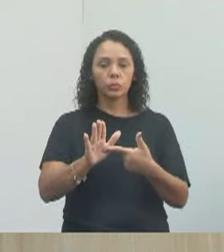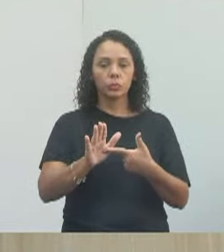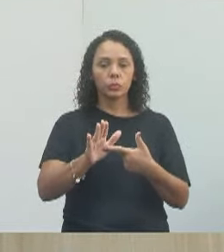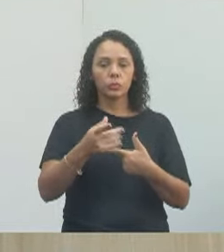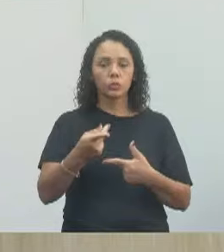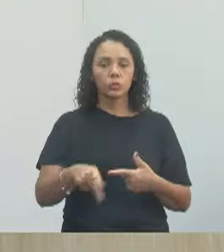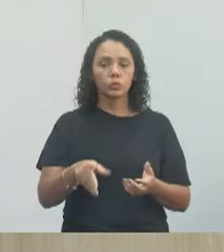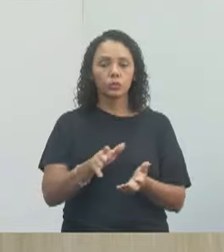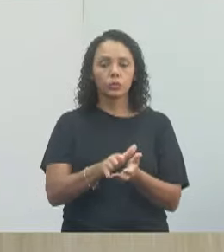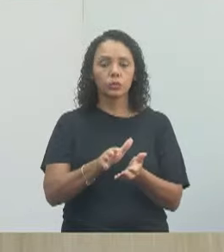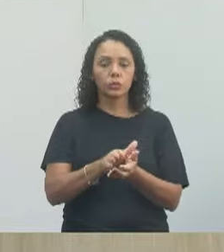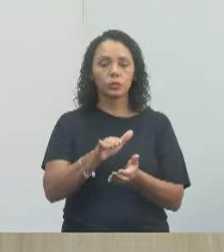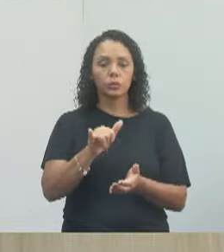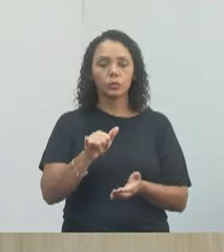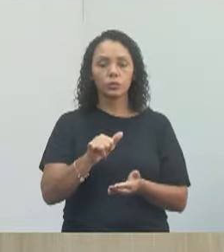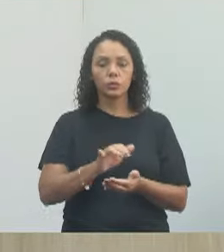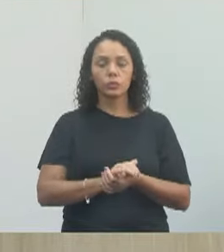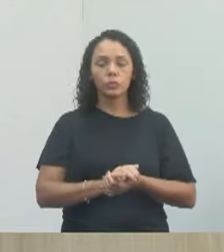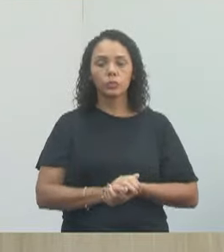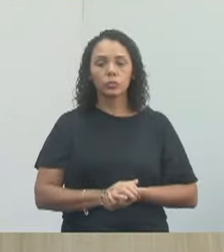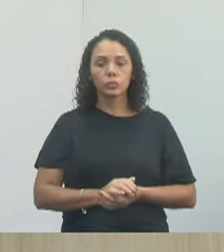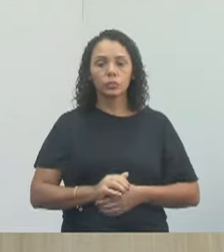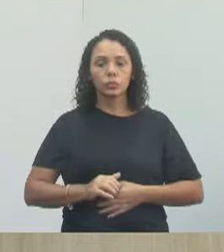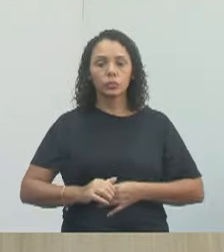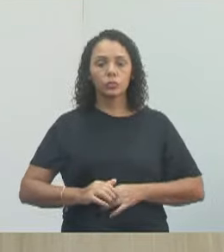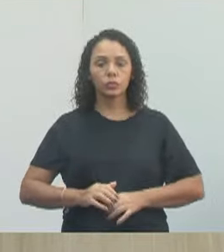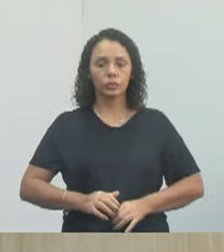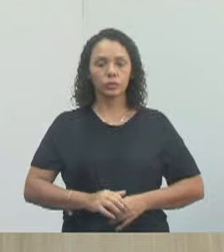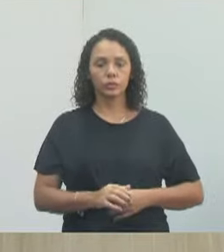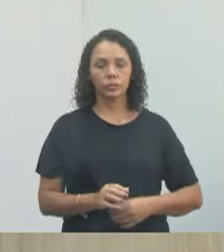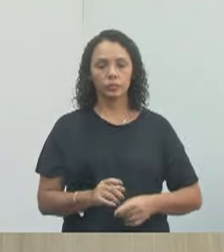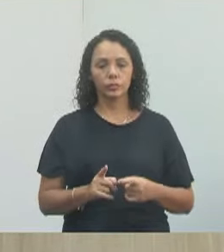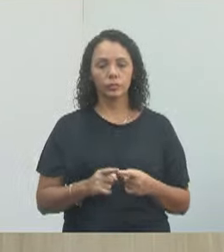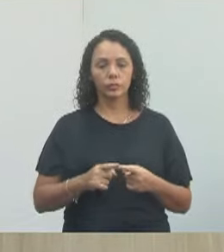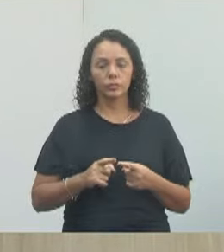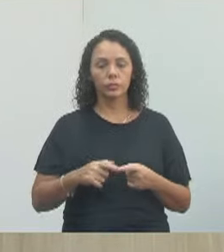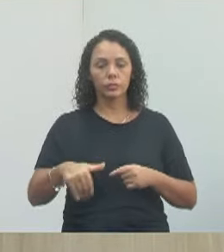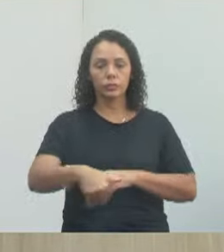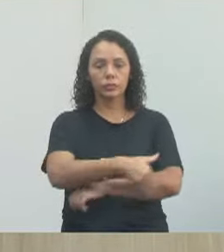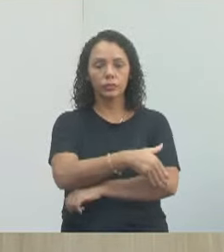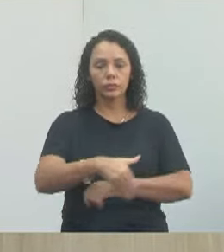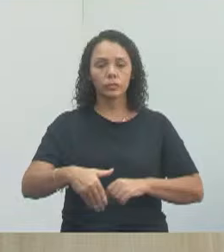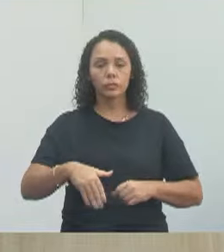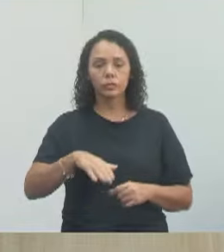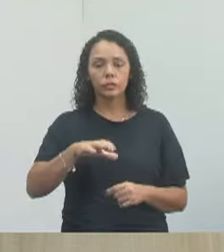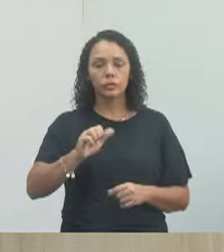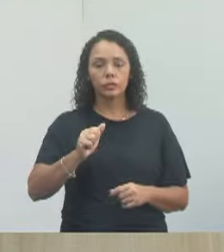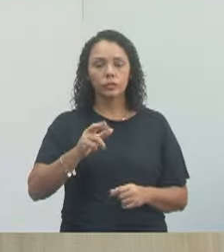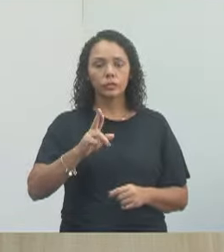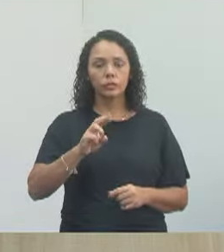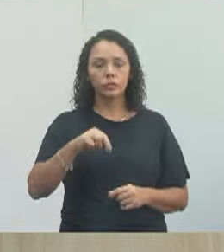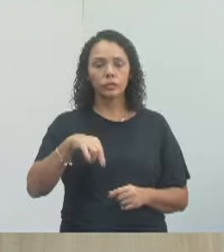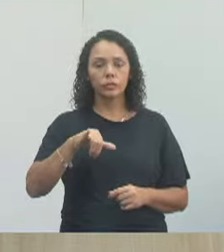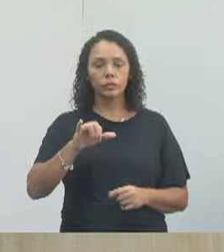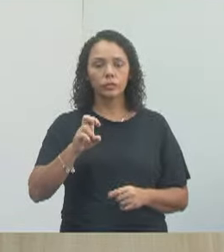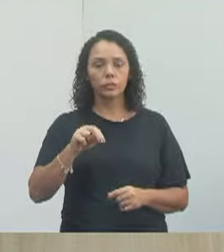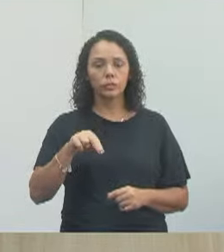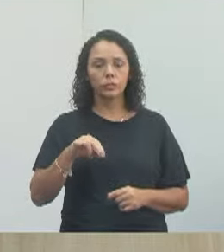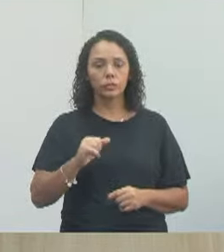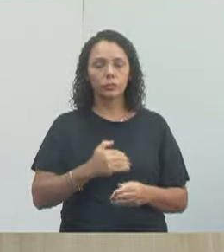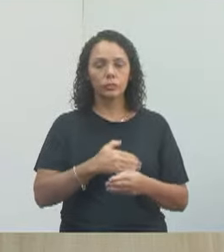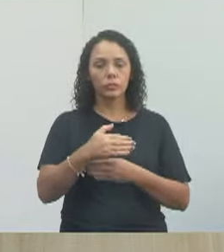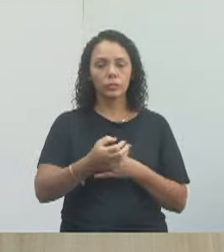nesse município um rua Carmino Léu em frente ao